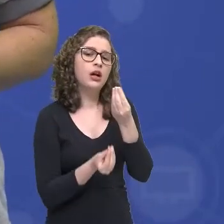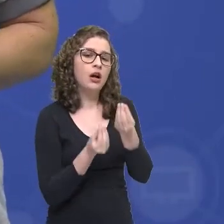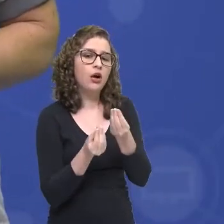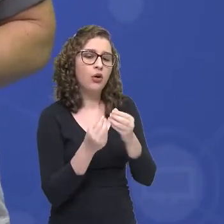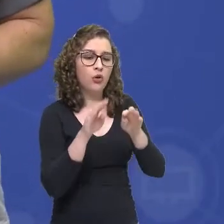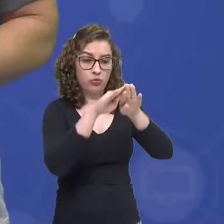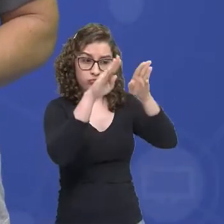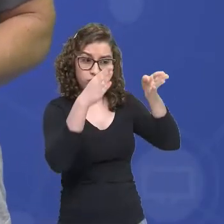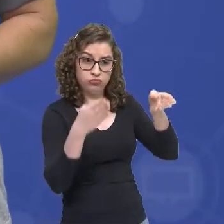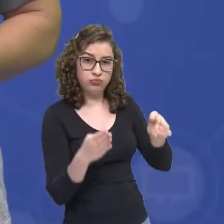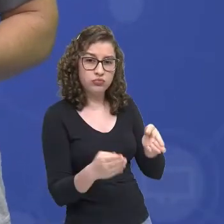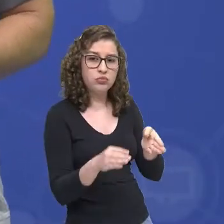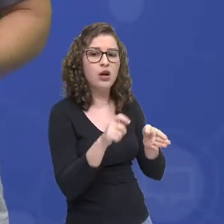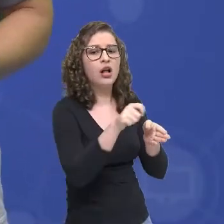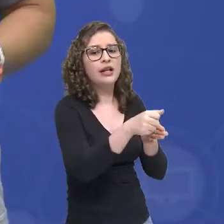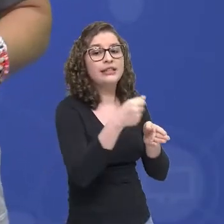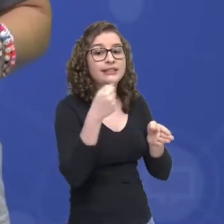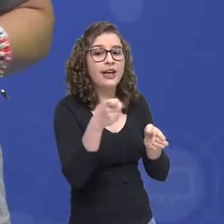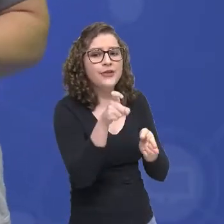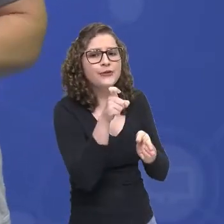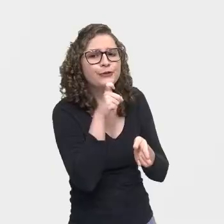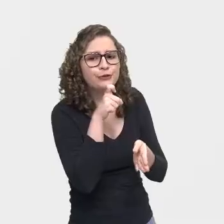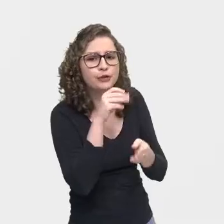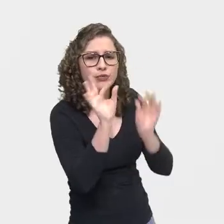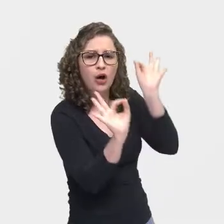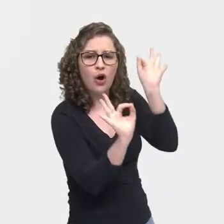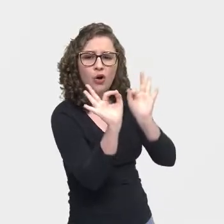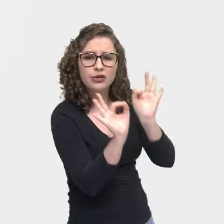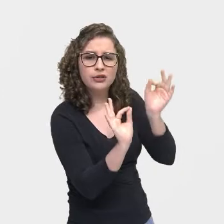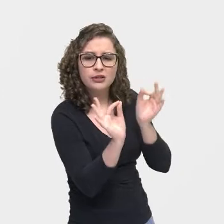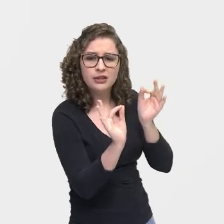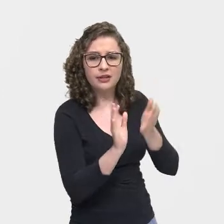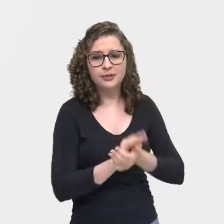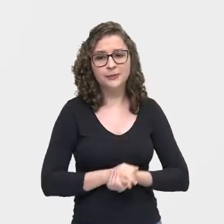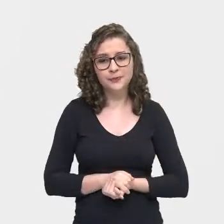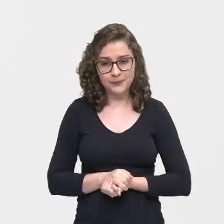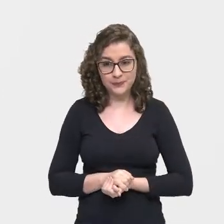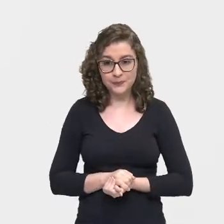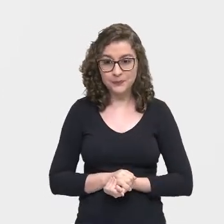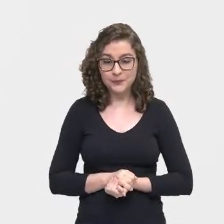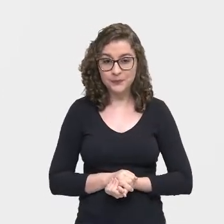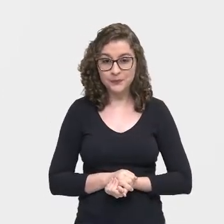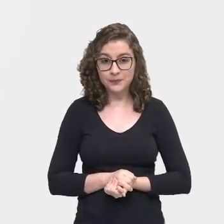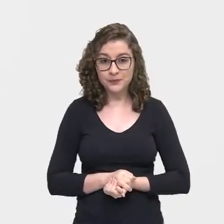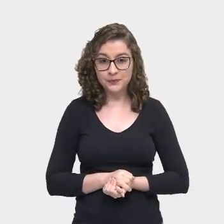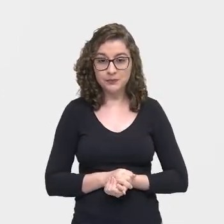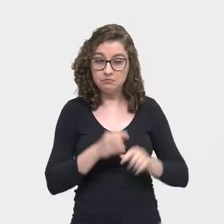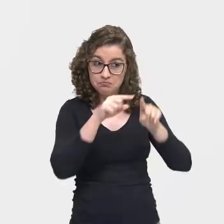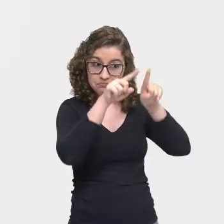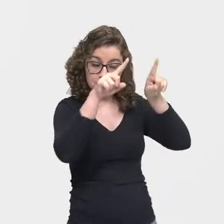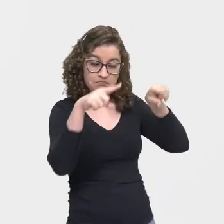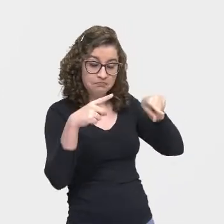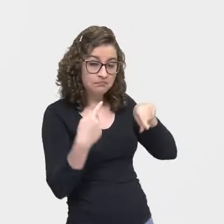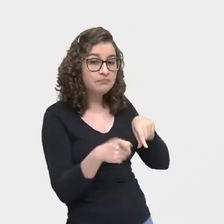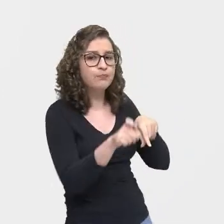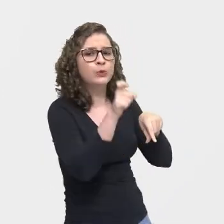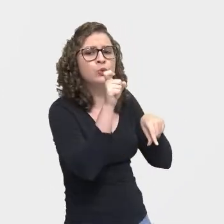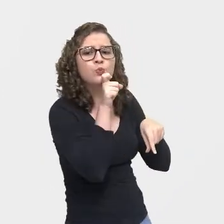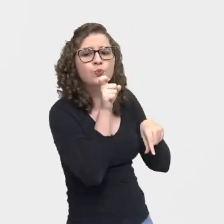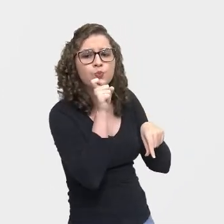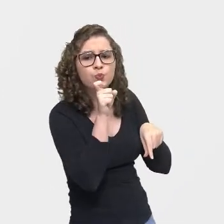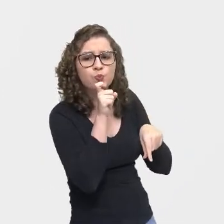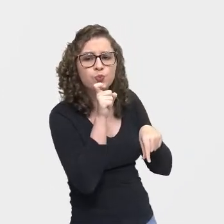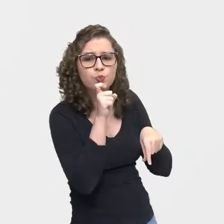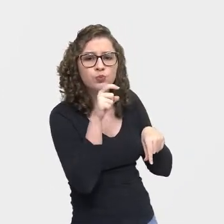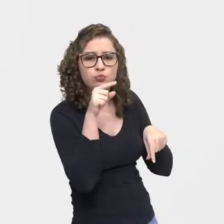nossa geladeira está sendo organizada, olha só. Então, né, a geladeira, gente, ela